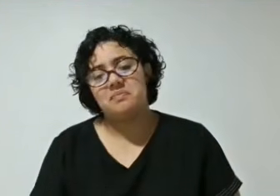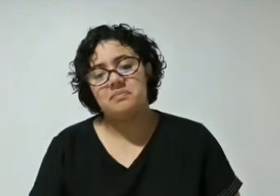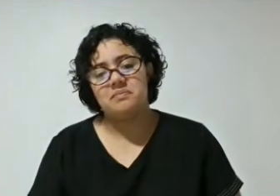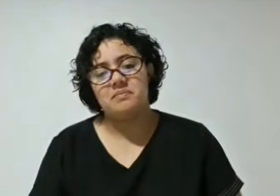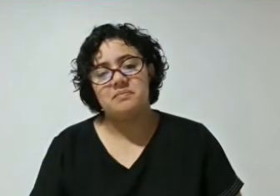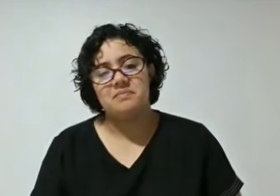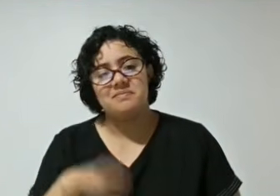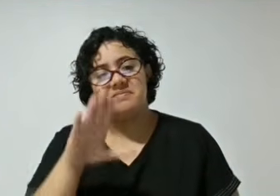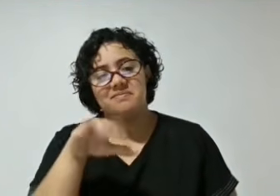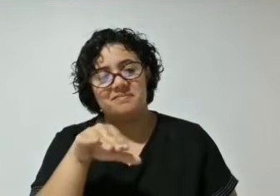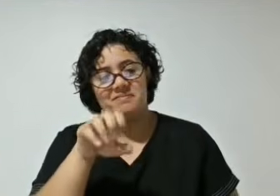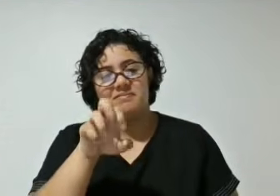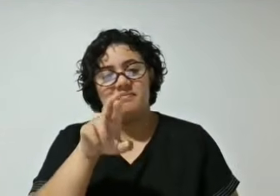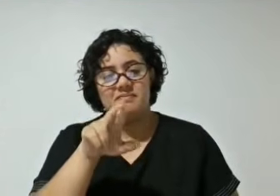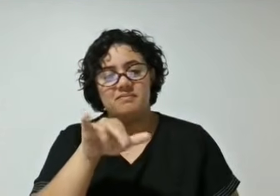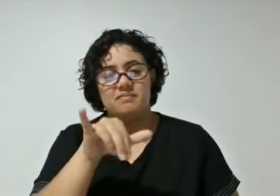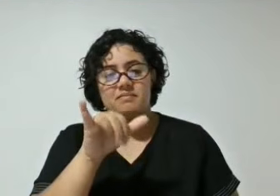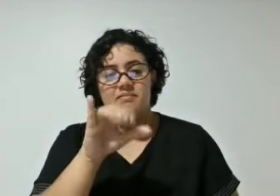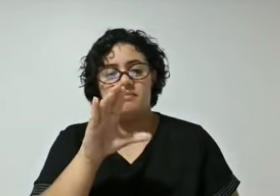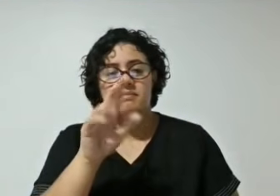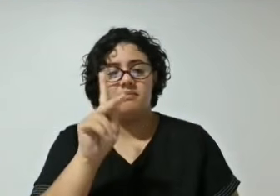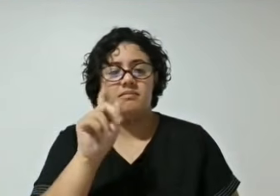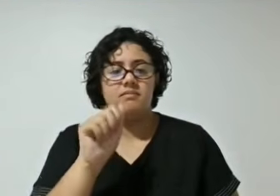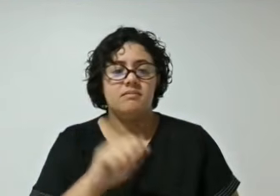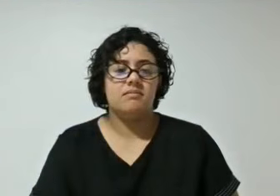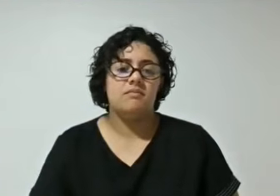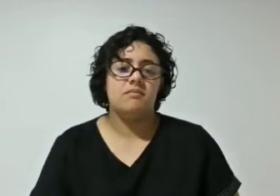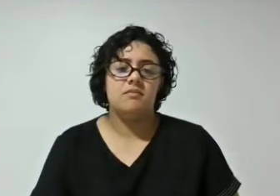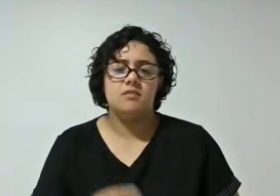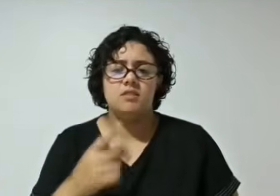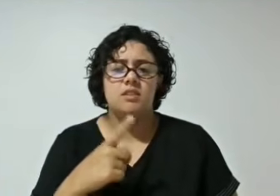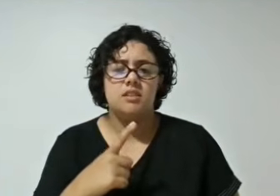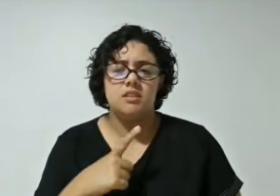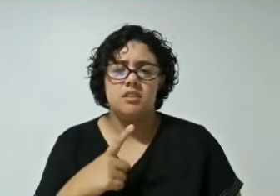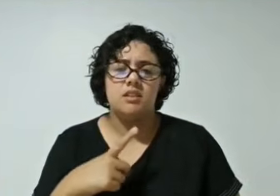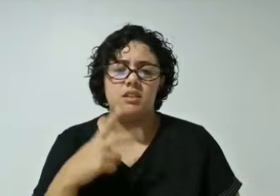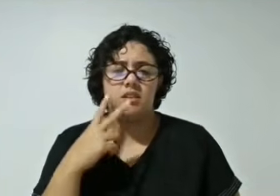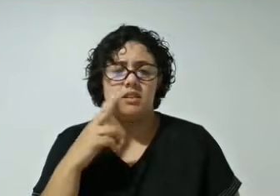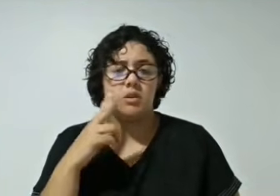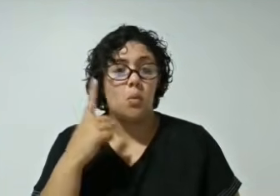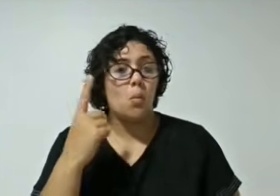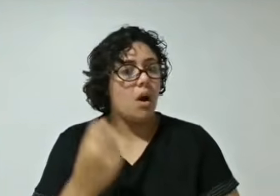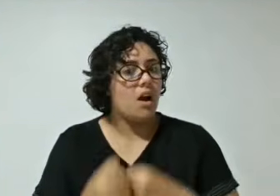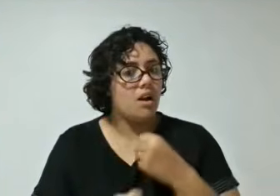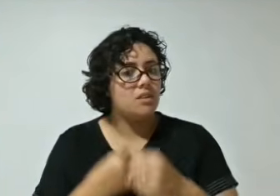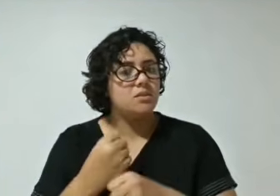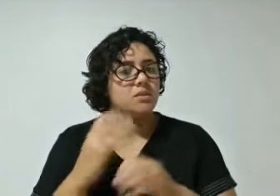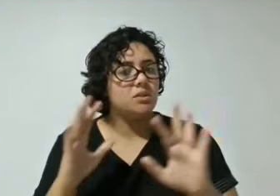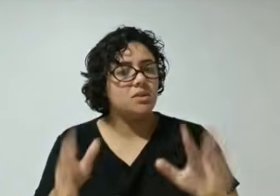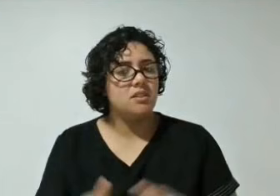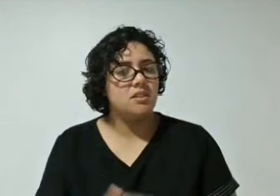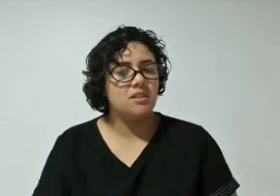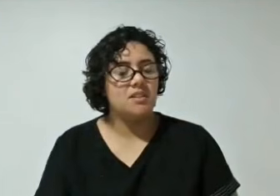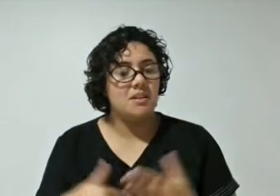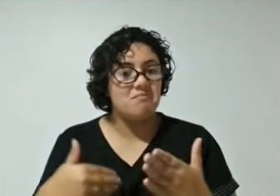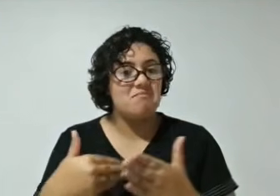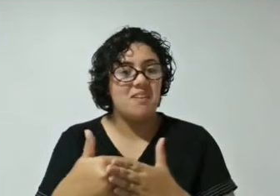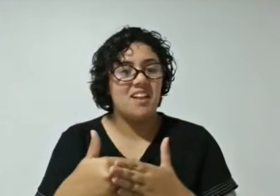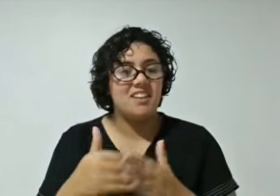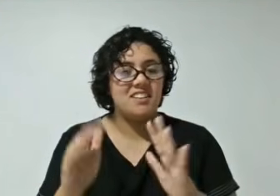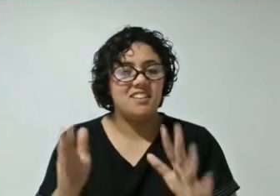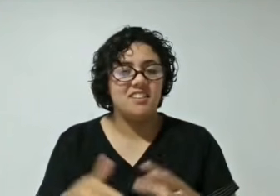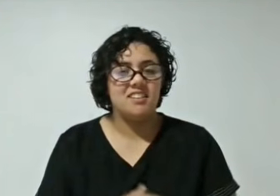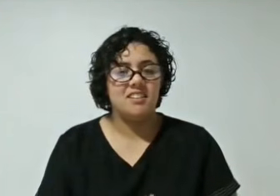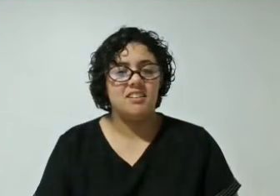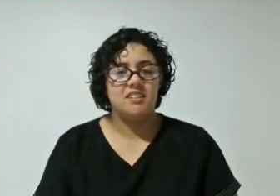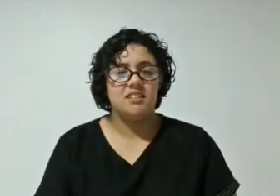Érica, você tem alguma história assim, nesse. Vai fazer um ano, hein? Está perto. Nós vamos cantar o parabéns